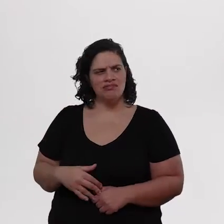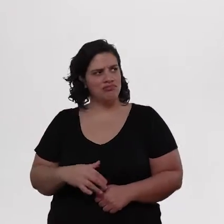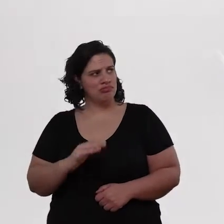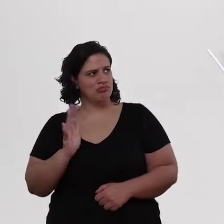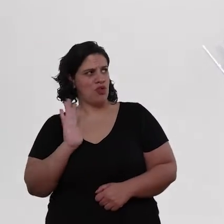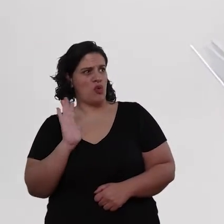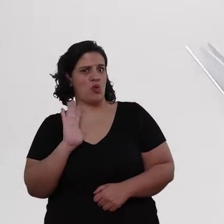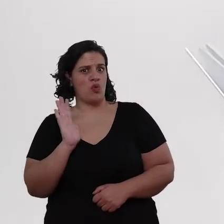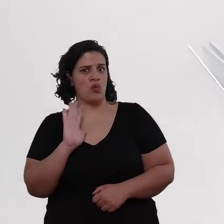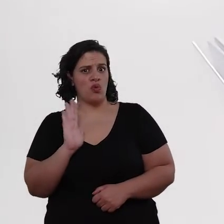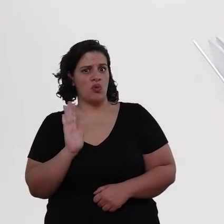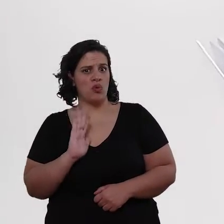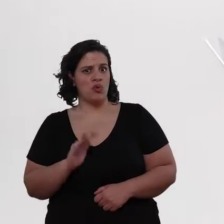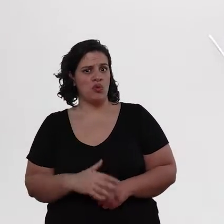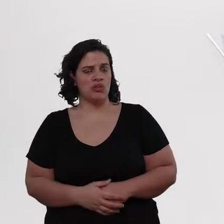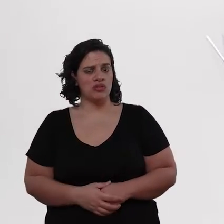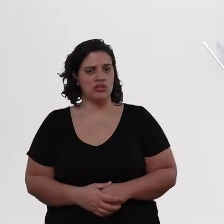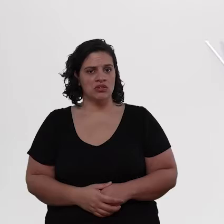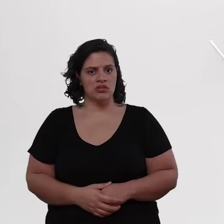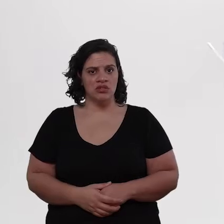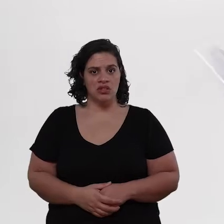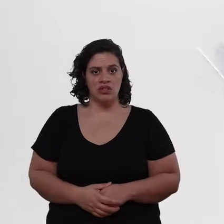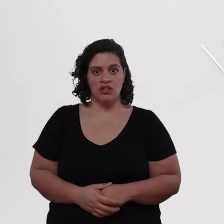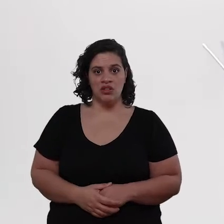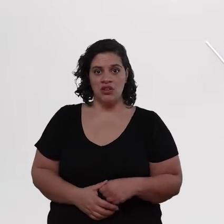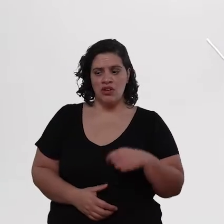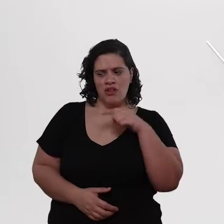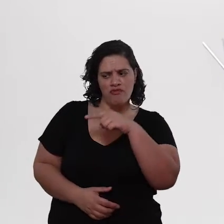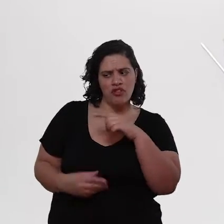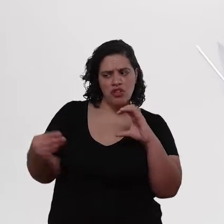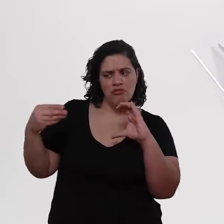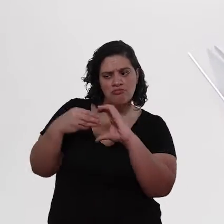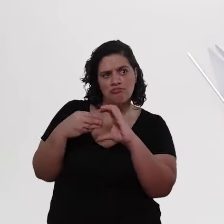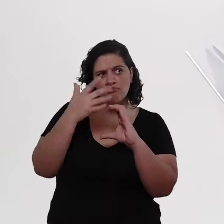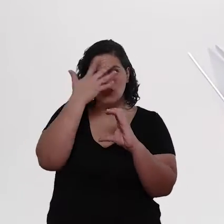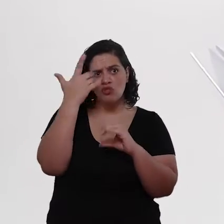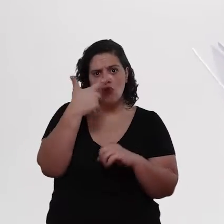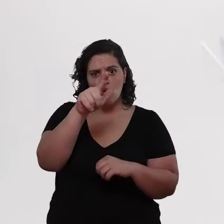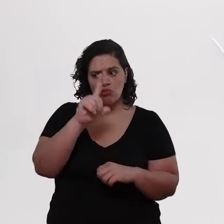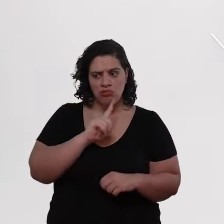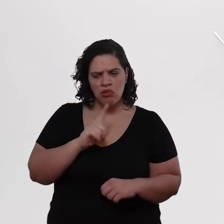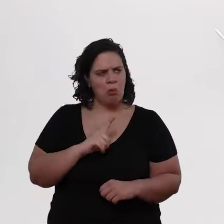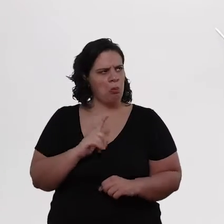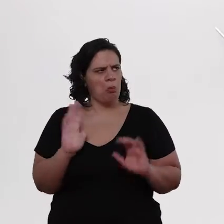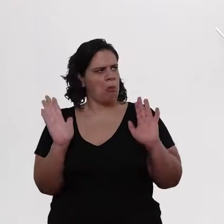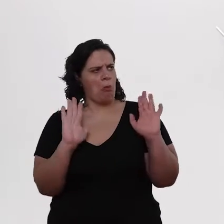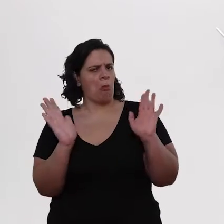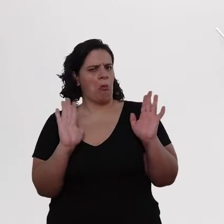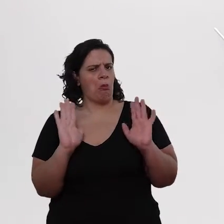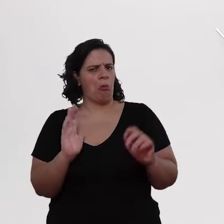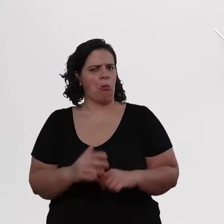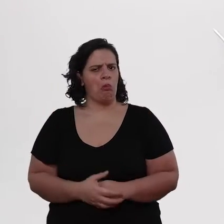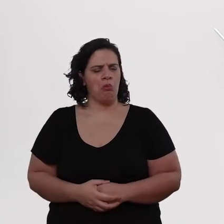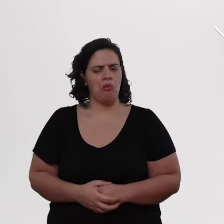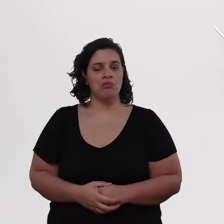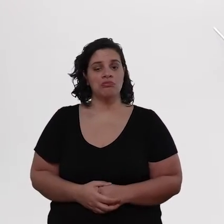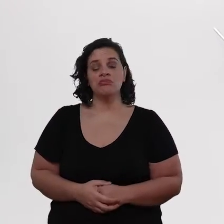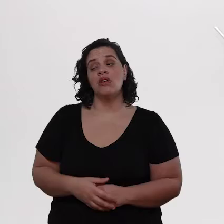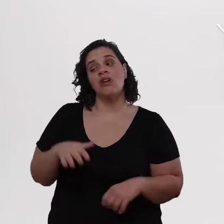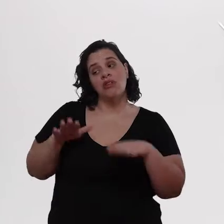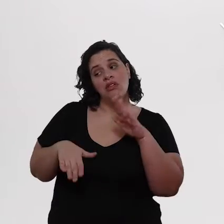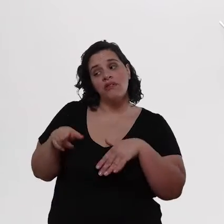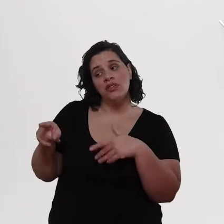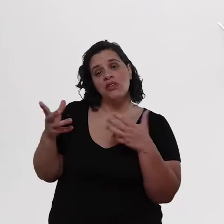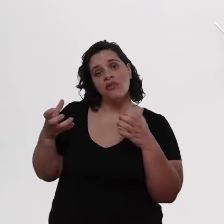Disse, oi, disse a parte. Você é a parte de alguém? Não, que eu saiba.